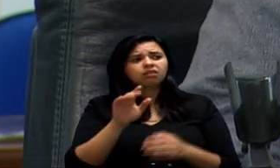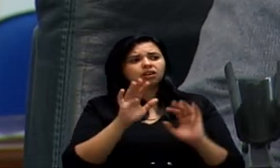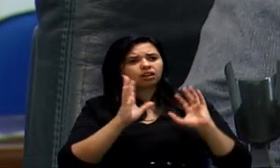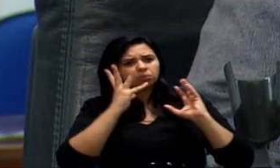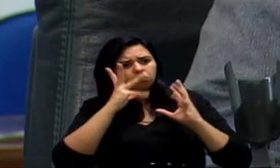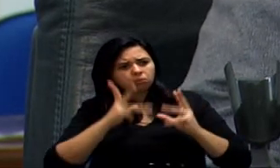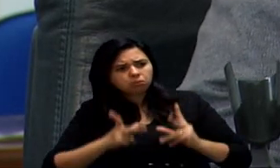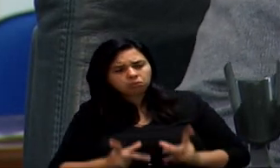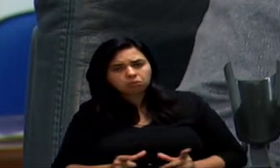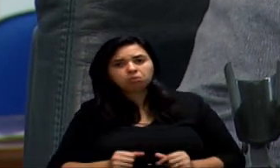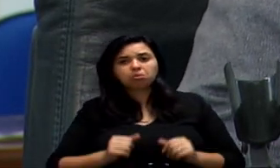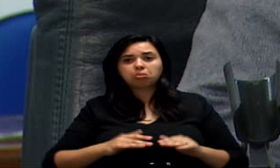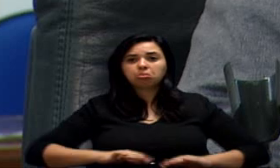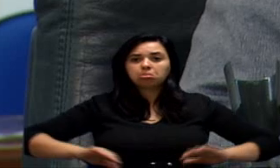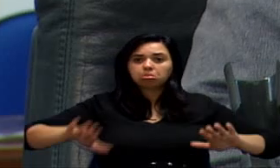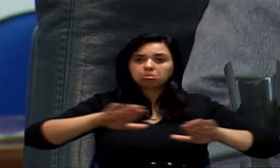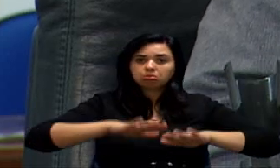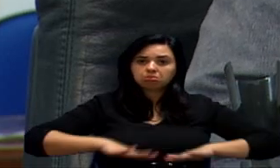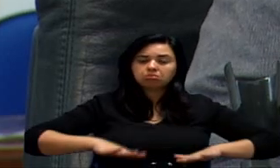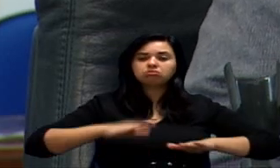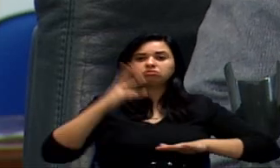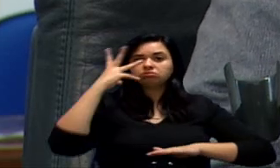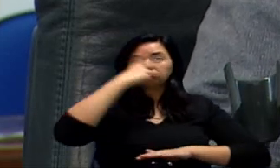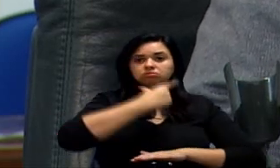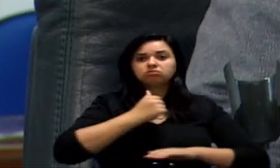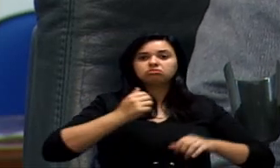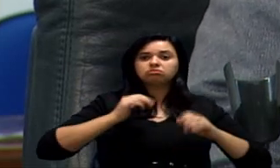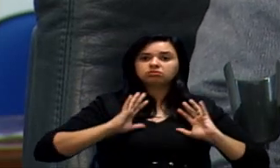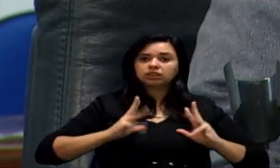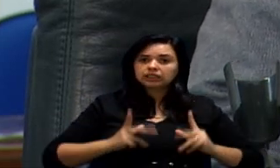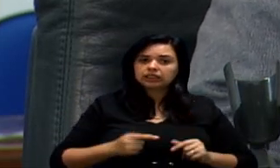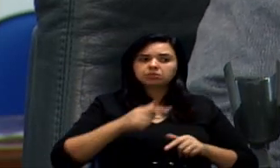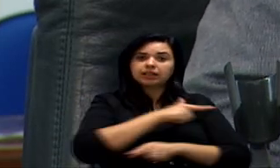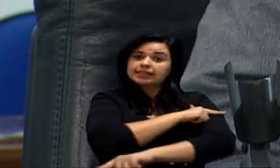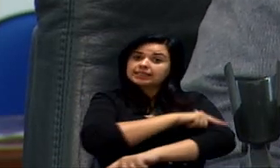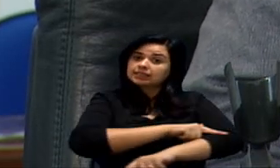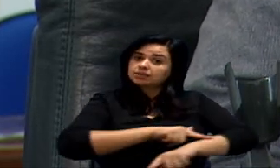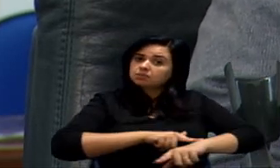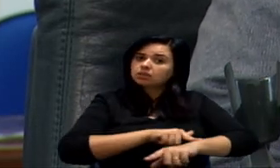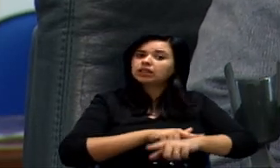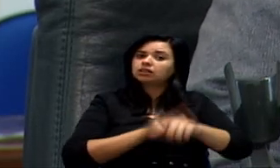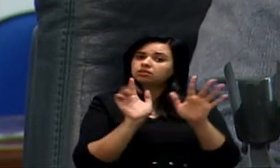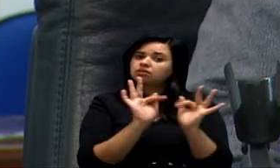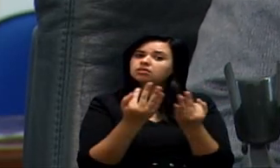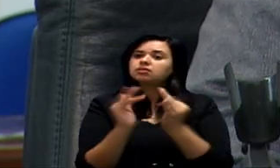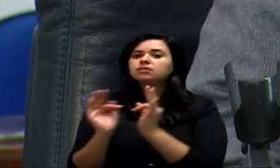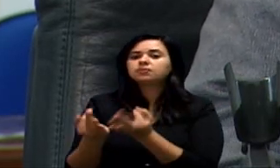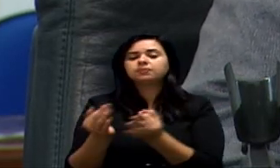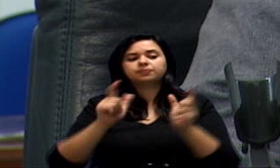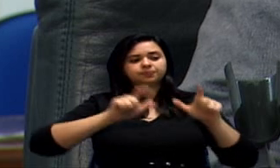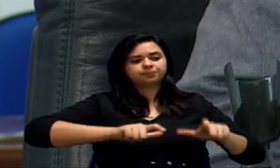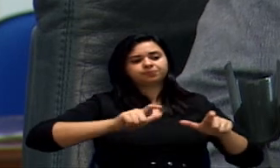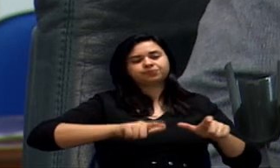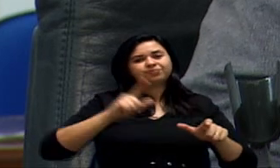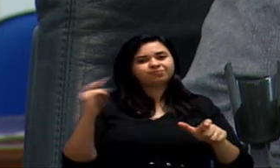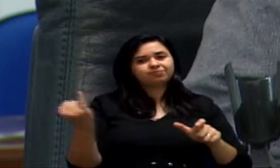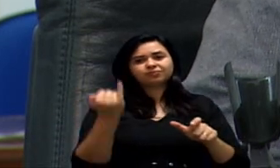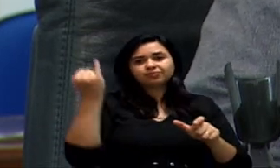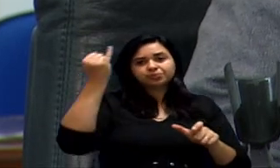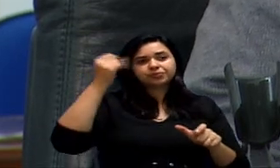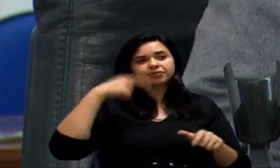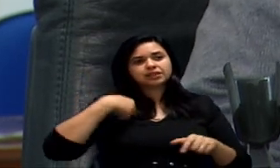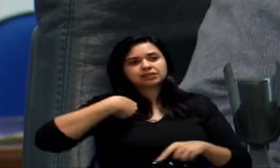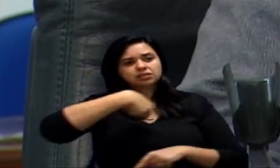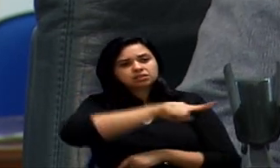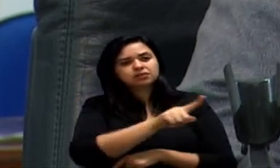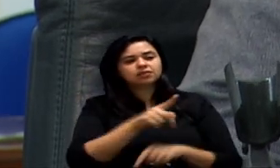limpinha, organizada, o respeito que tem, né, com as famílias, né, num local ali tão importante que você vai para passar um momento ali, fazer uma